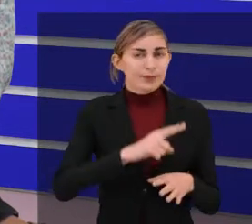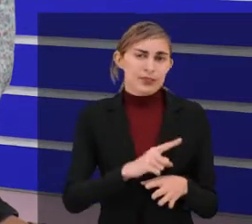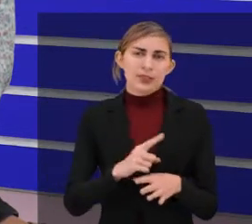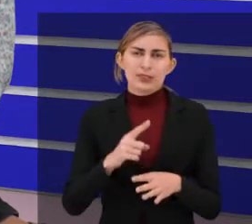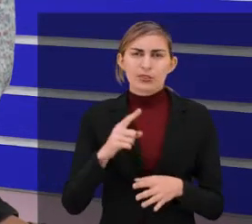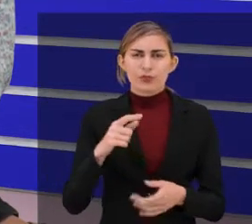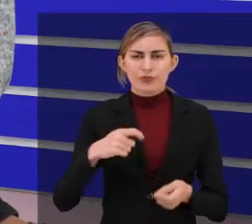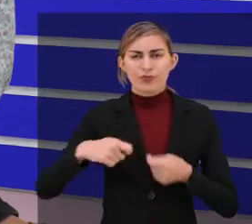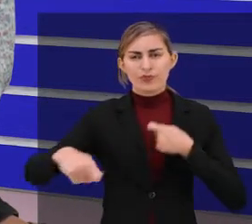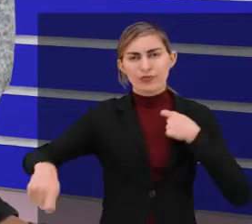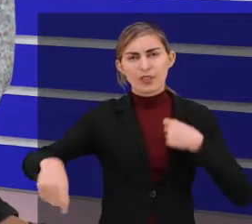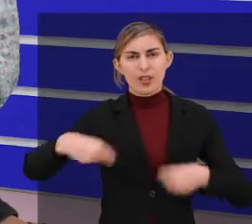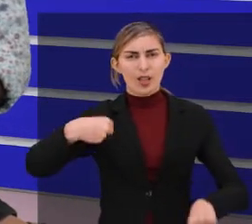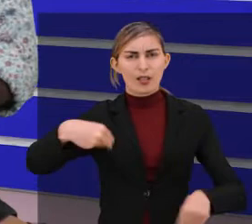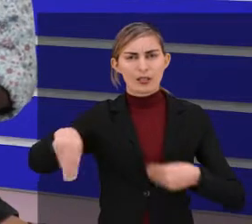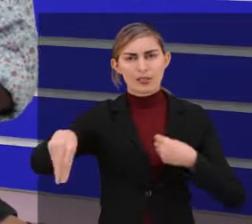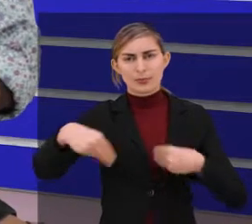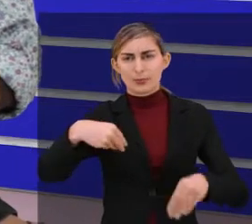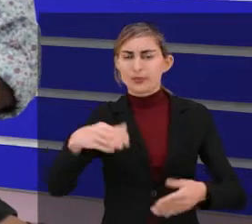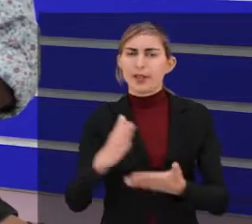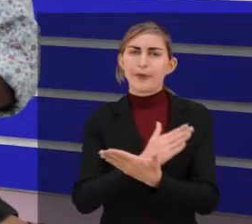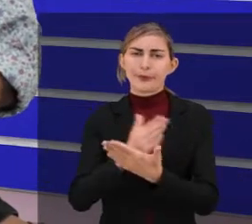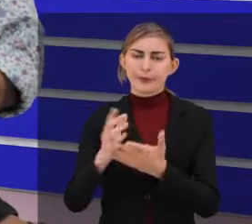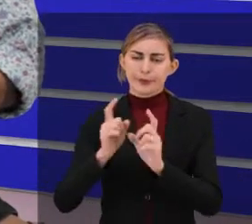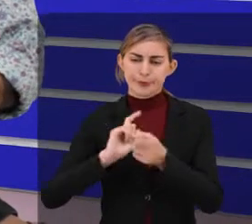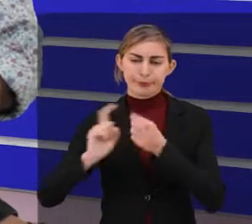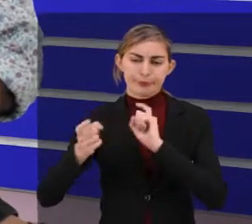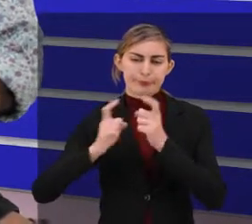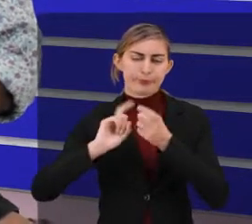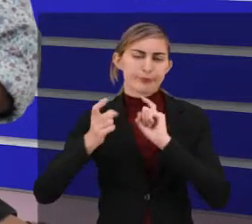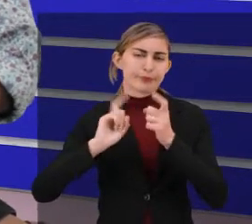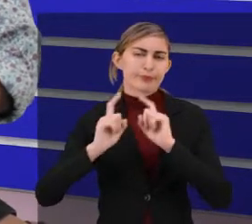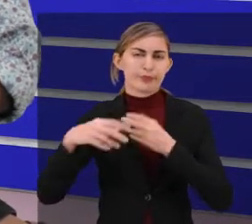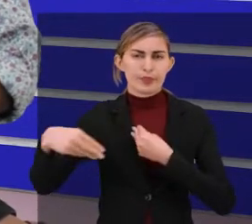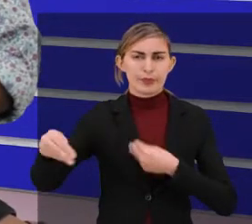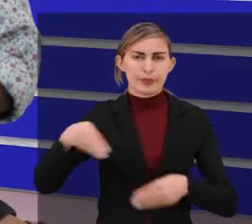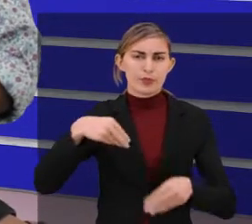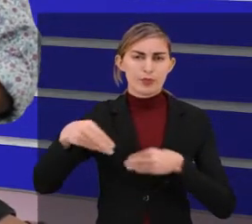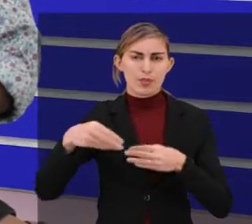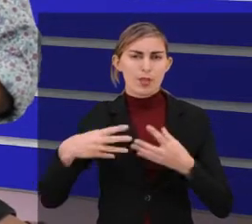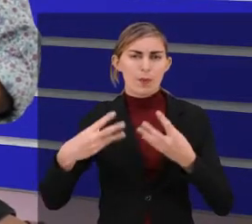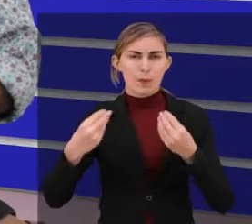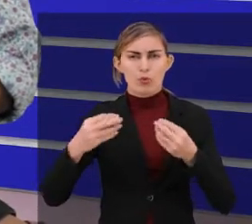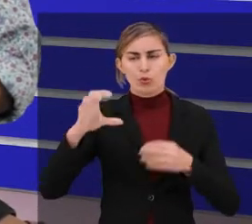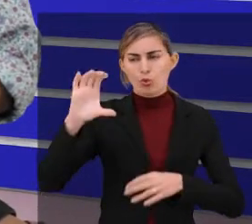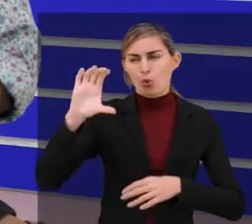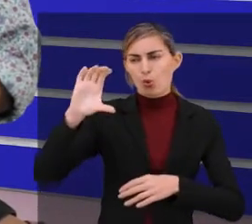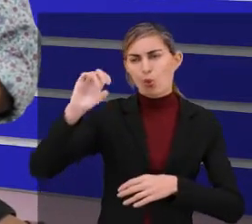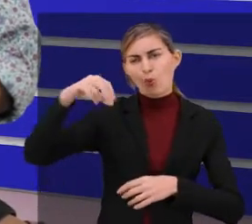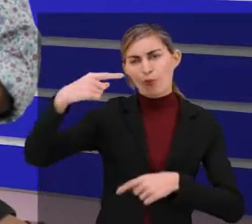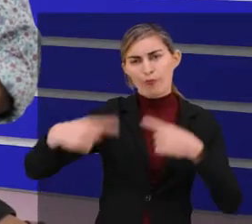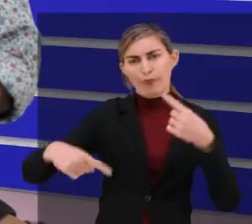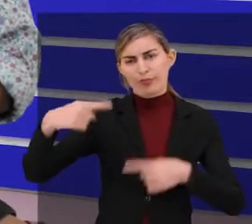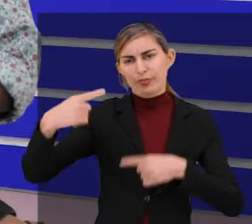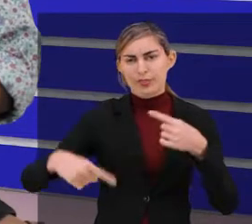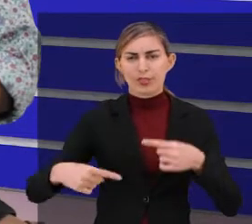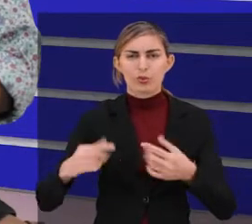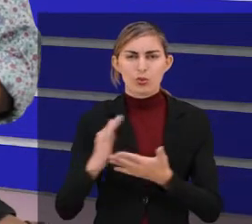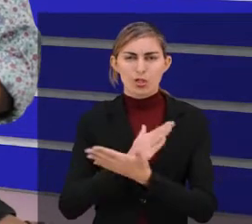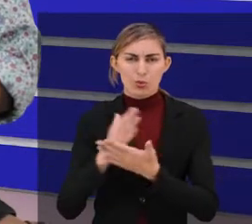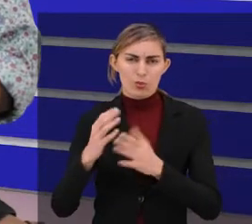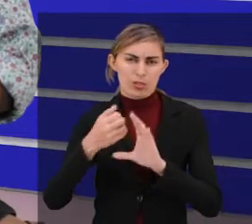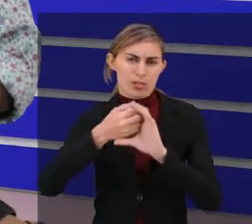a flexibilidade em alguns casos de negociação, onde há muito conflito.